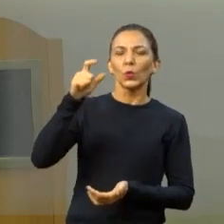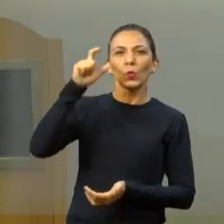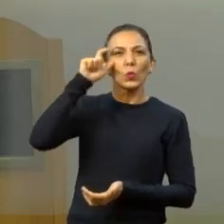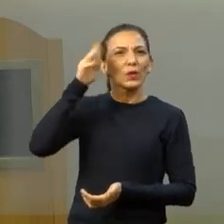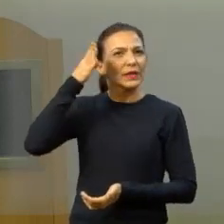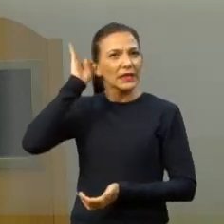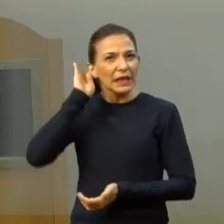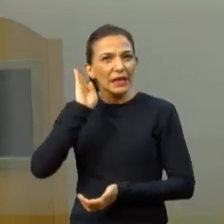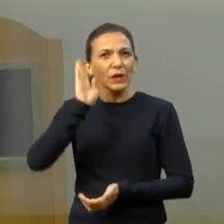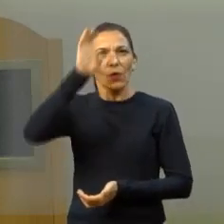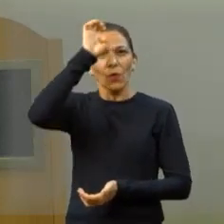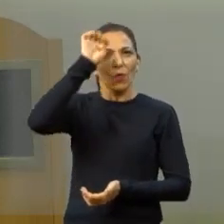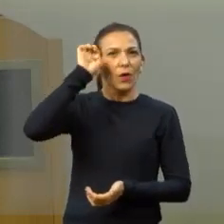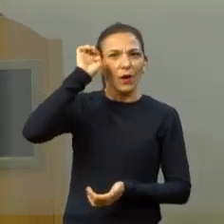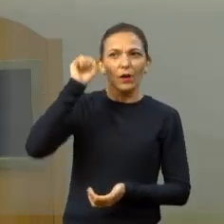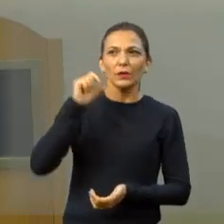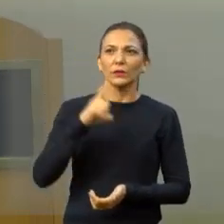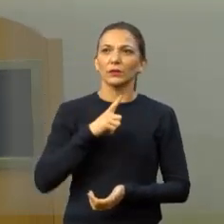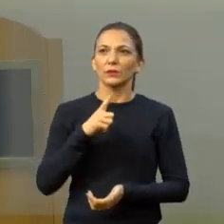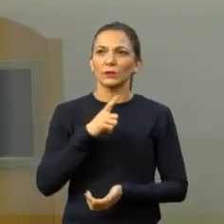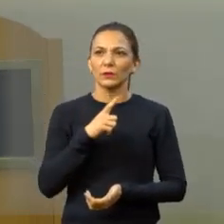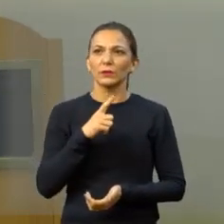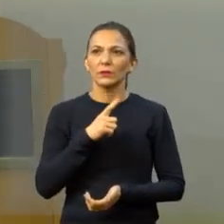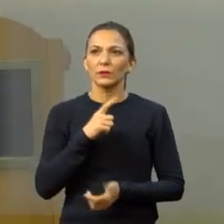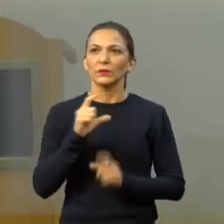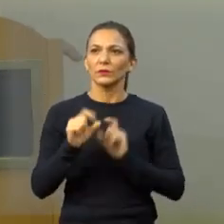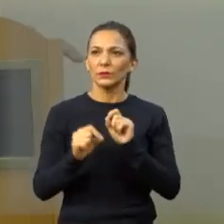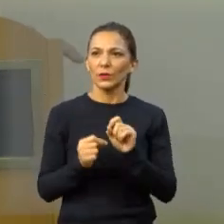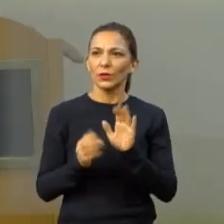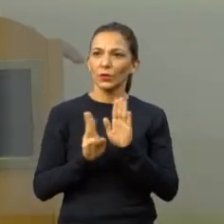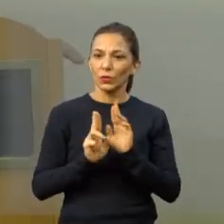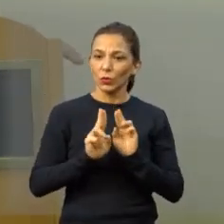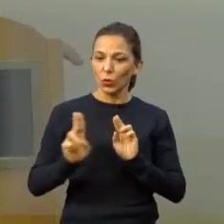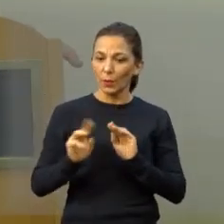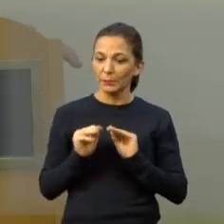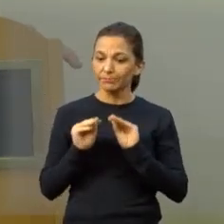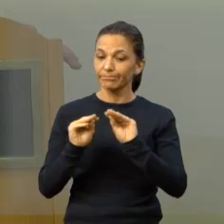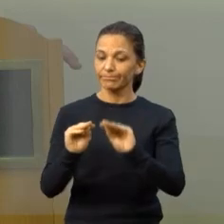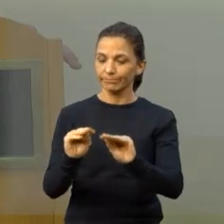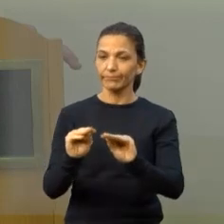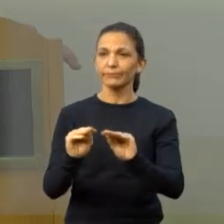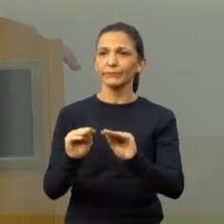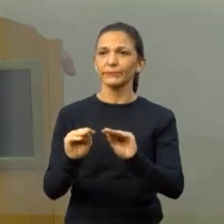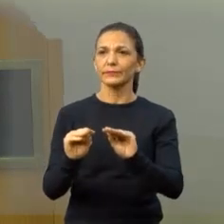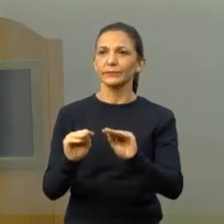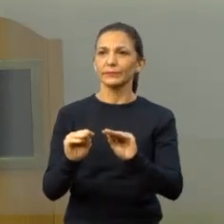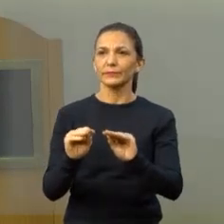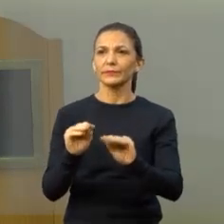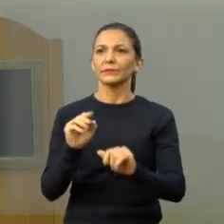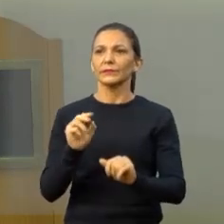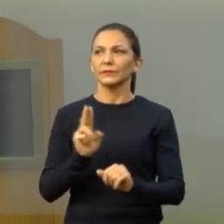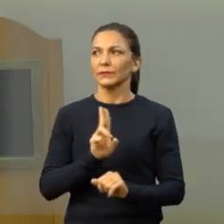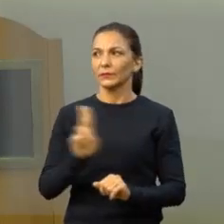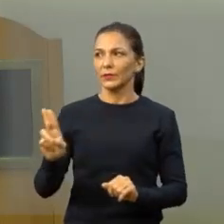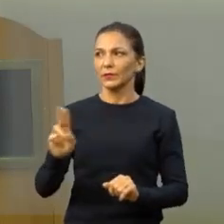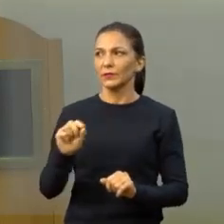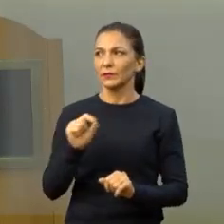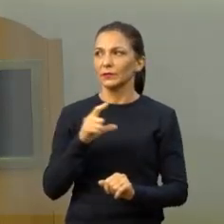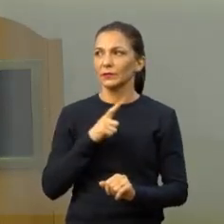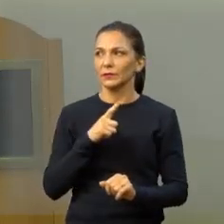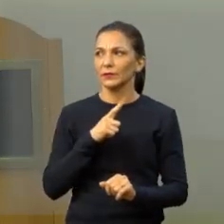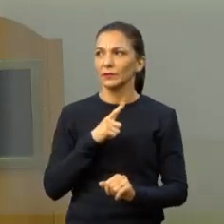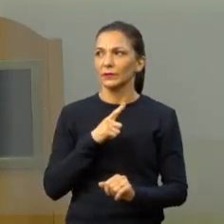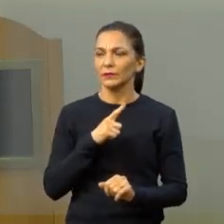O Edson é o fez eu me engano e a gente fez eu só fui dar o nome é uma criança né como dia para mim marcar essa aqui tá o nome para o filho né